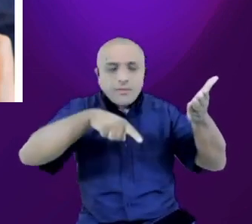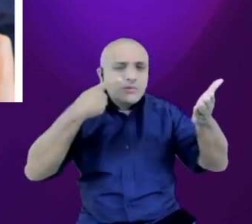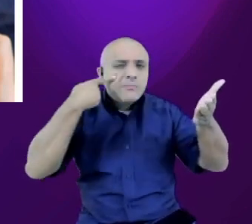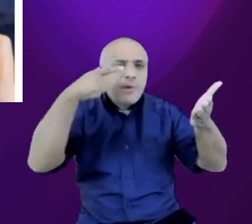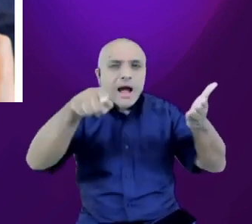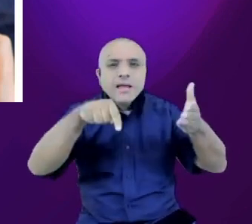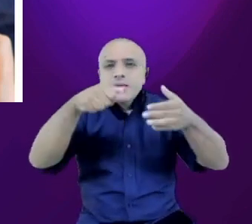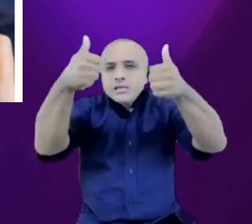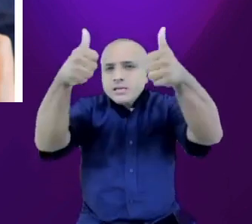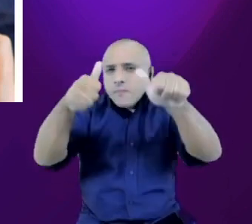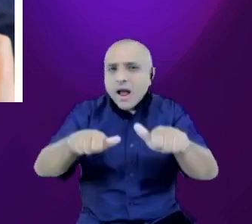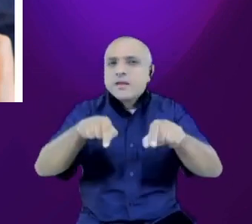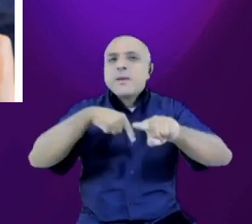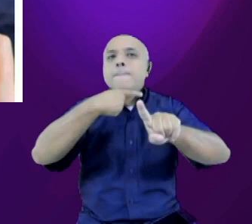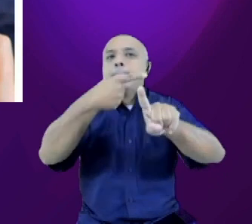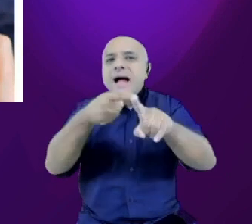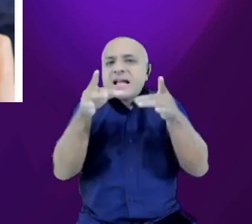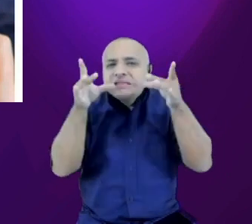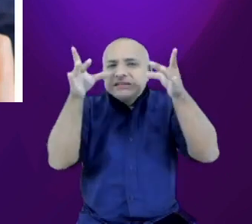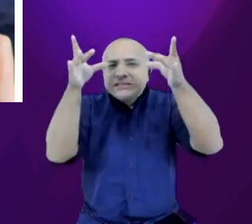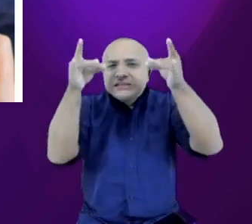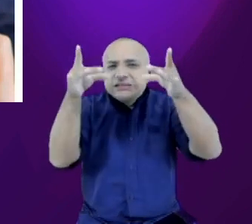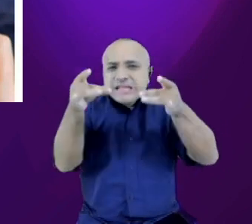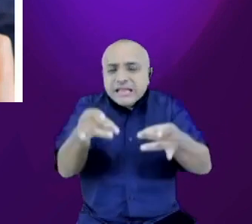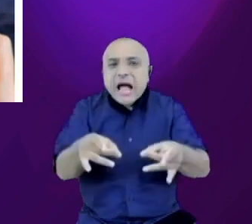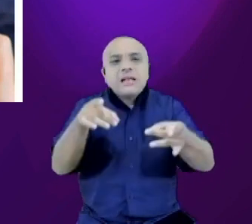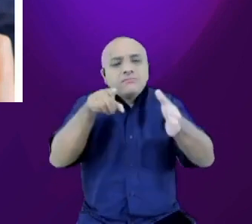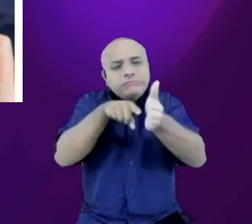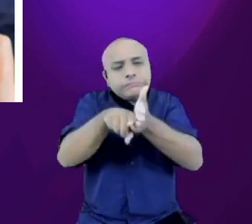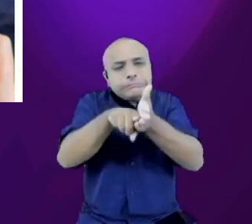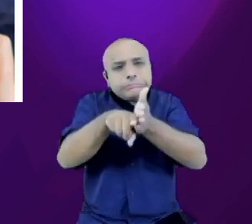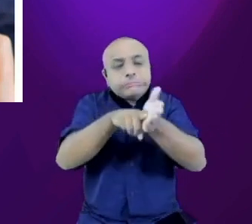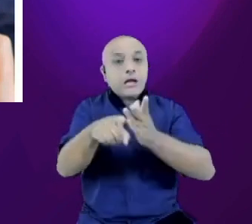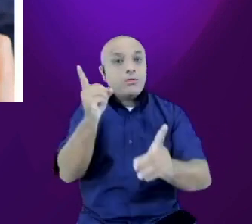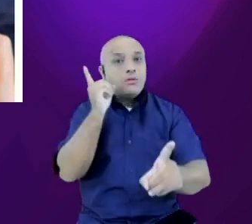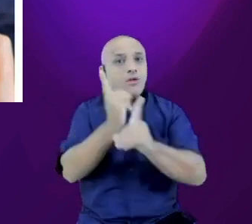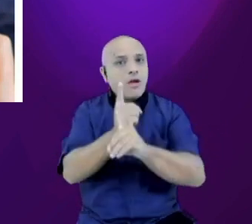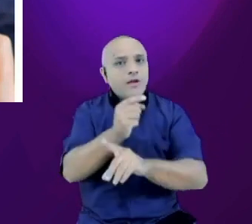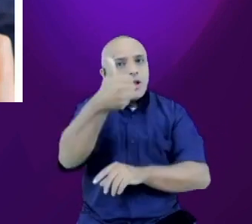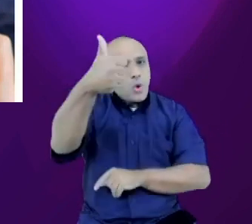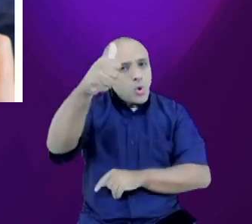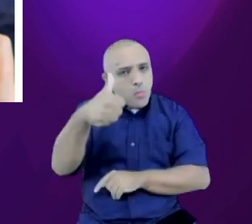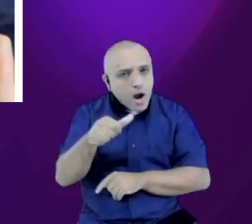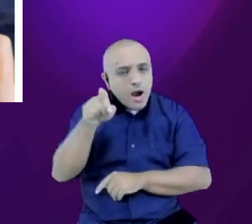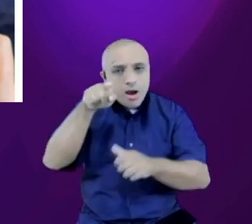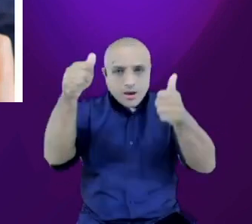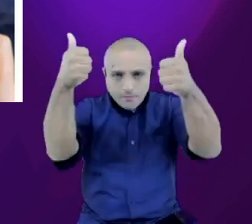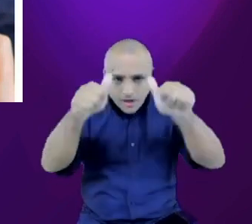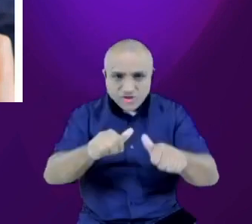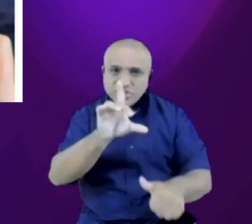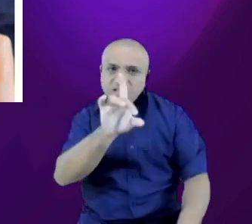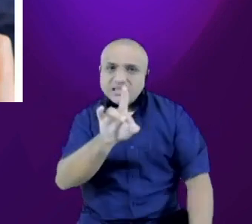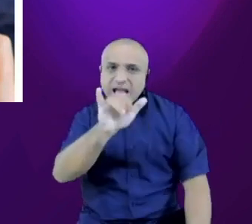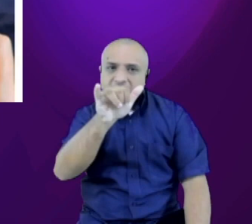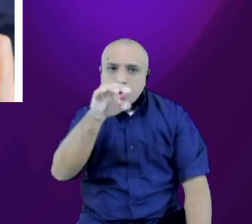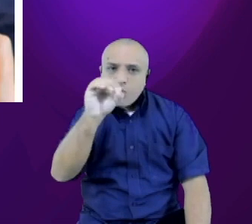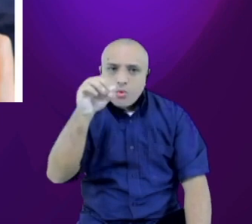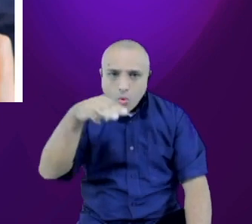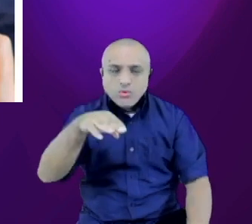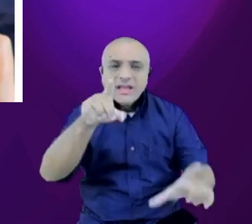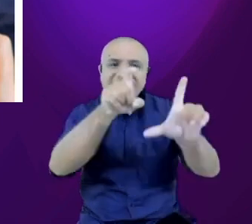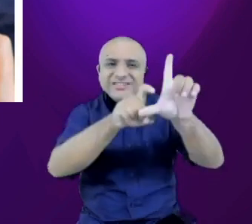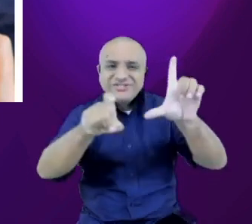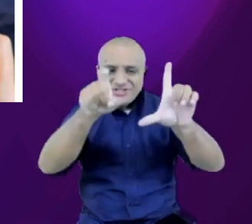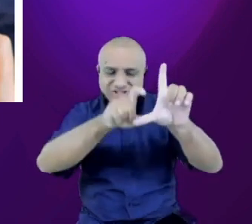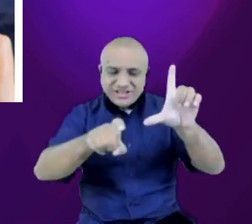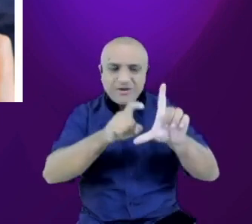mais detalhes quando eu avalio uma imagem DICOM, né? Uma imagem digital. E também